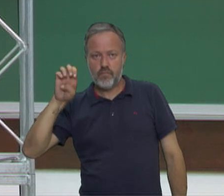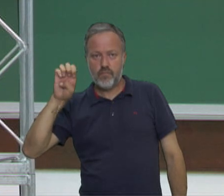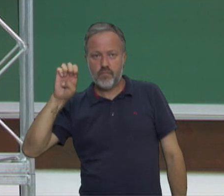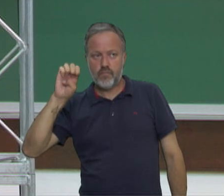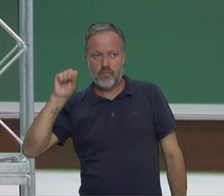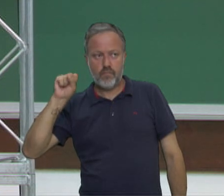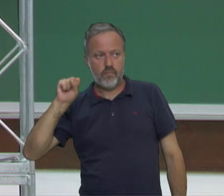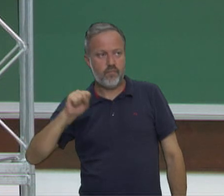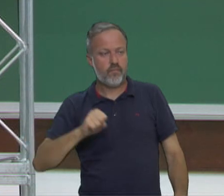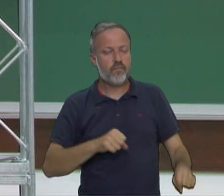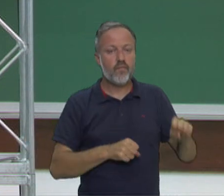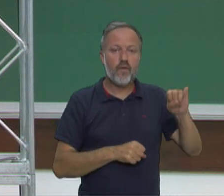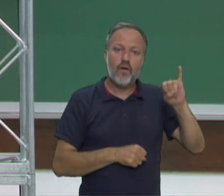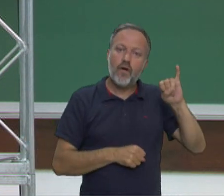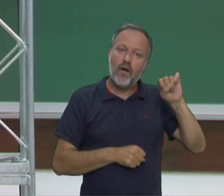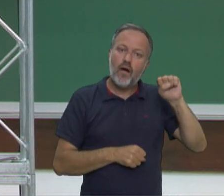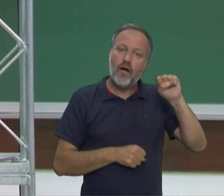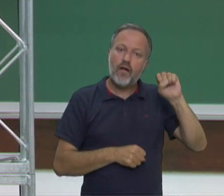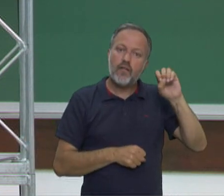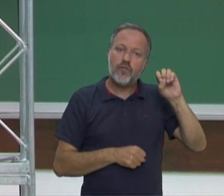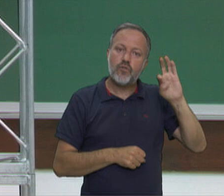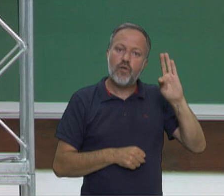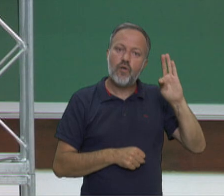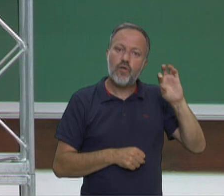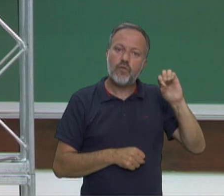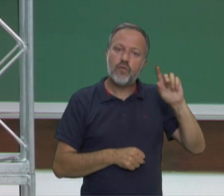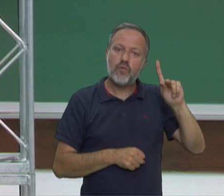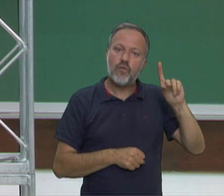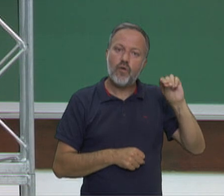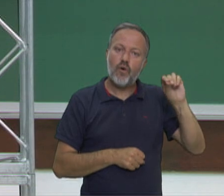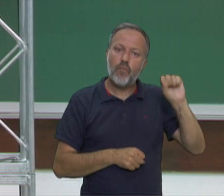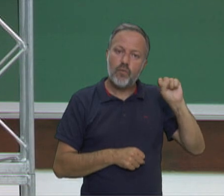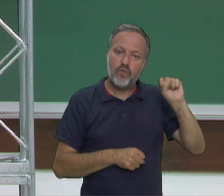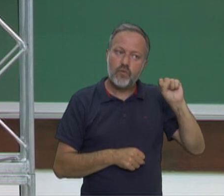Isótopos, aqueles elementos que têm o mesmo número de prótons.